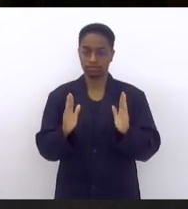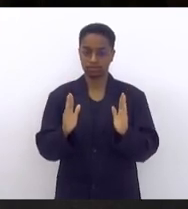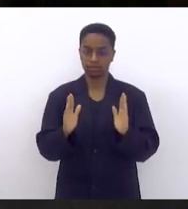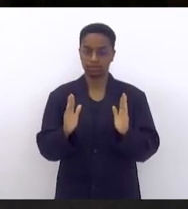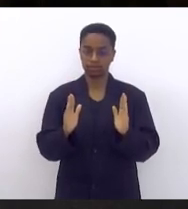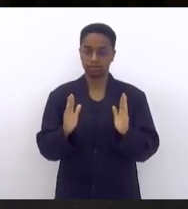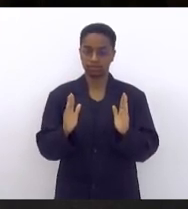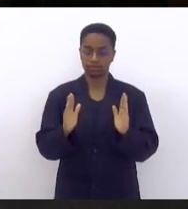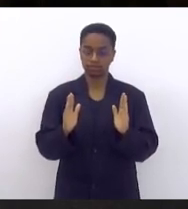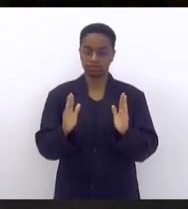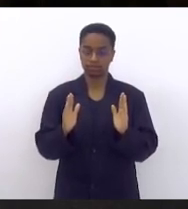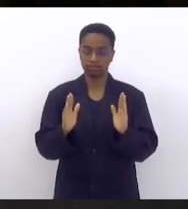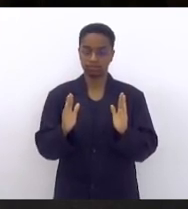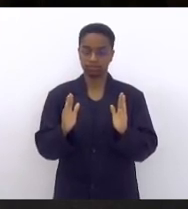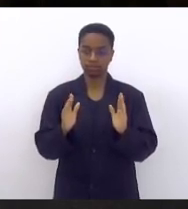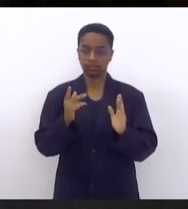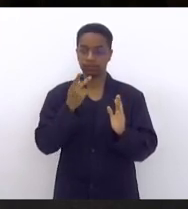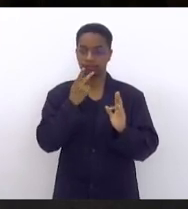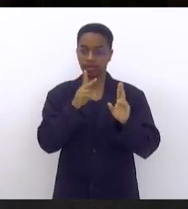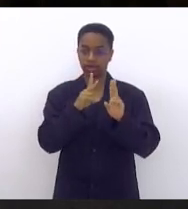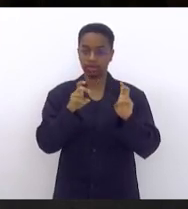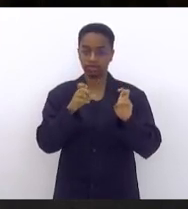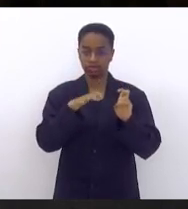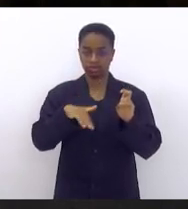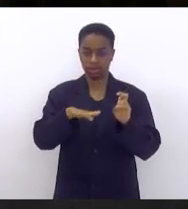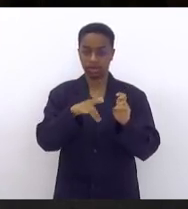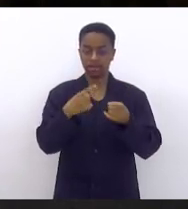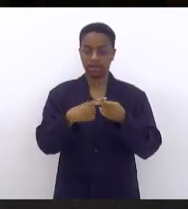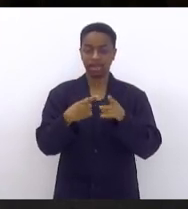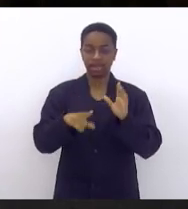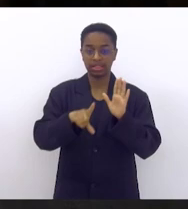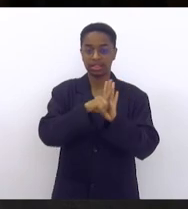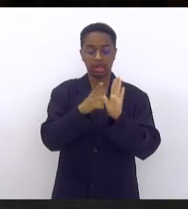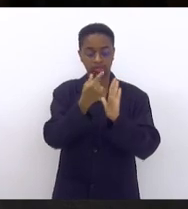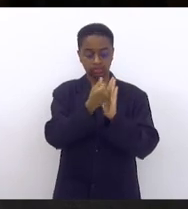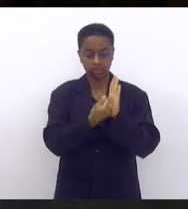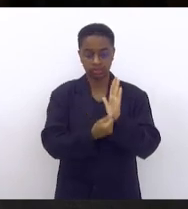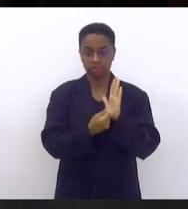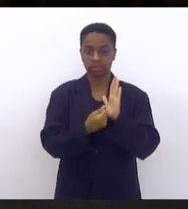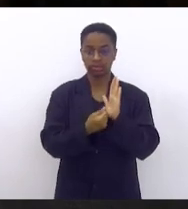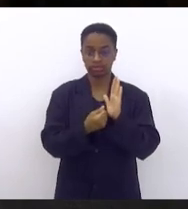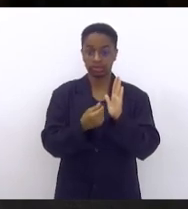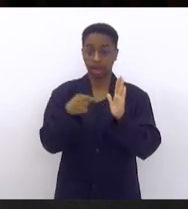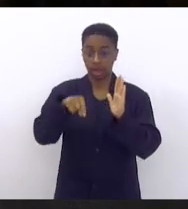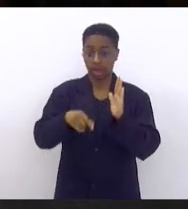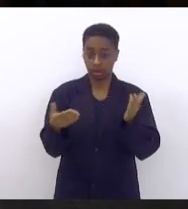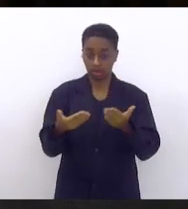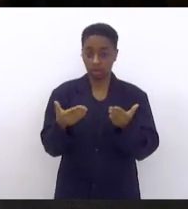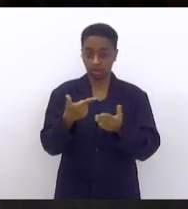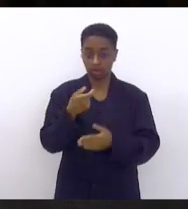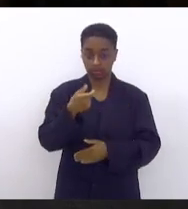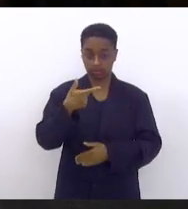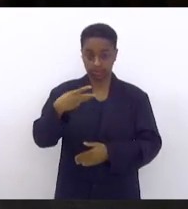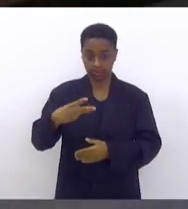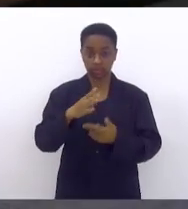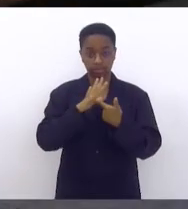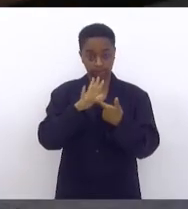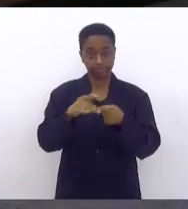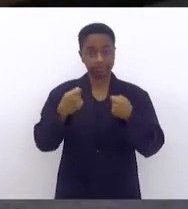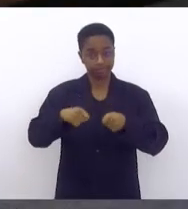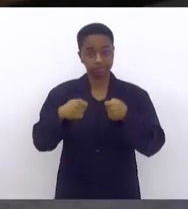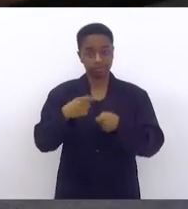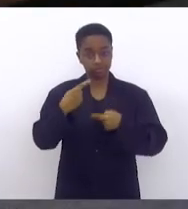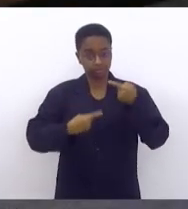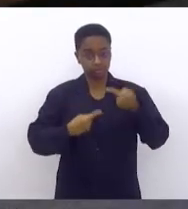de se tratar deste assunto aqui, que a lei orçamentária trate desse assunto, está na LDO desse ano, né? A necessidade de tratar desse